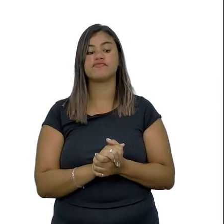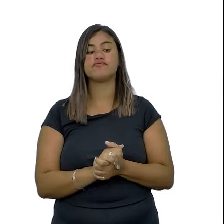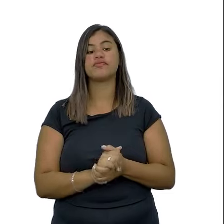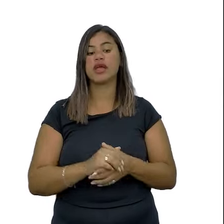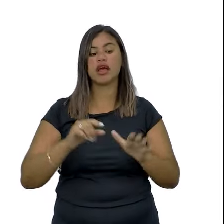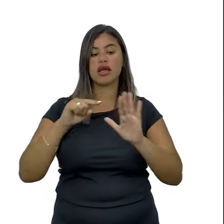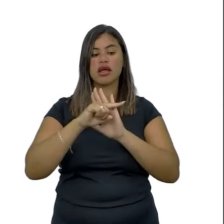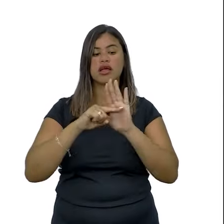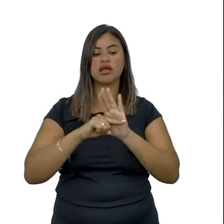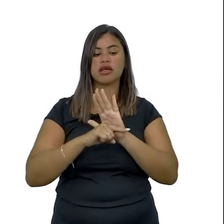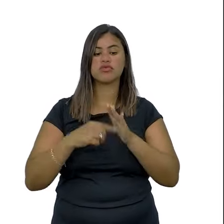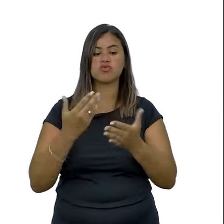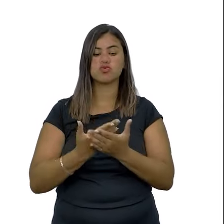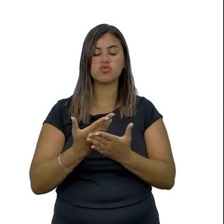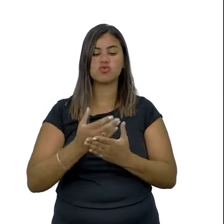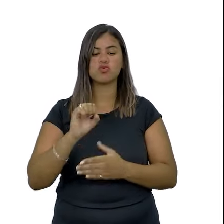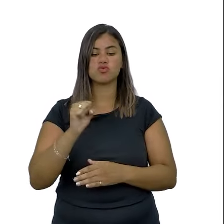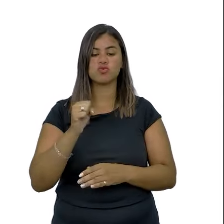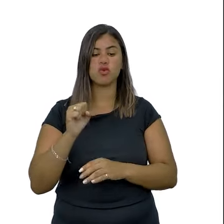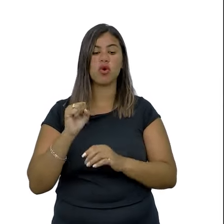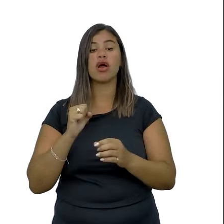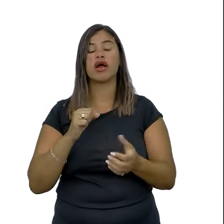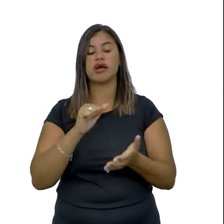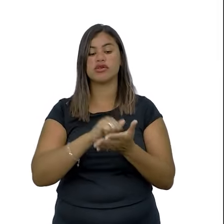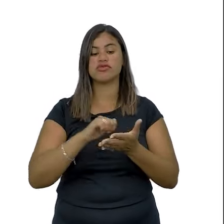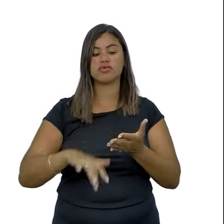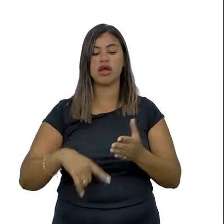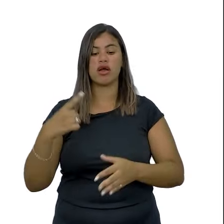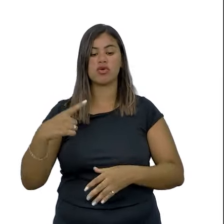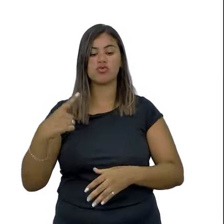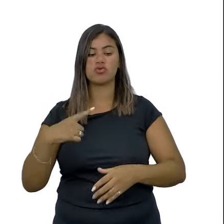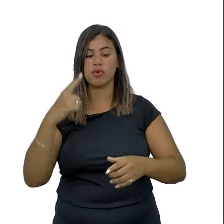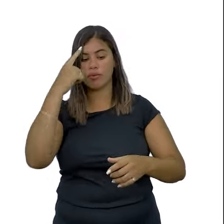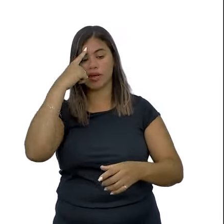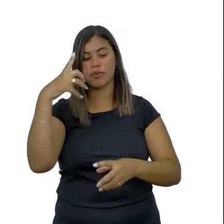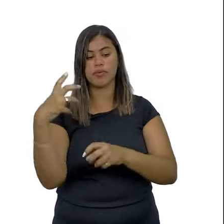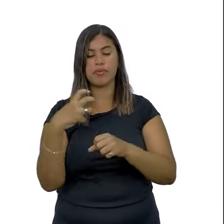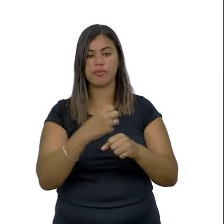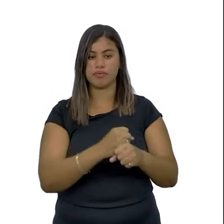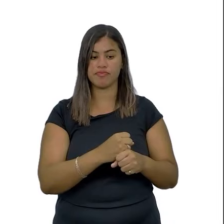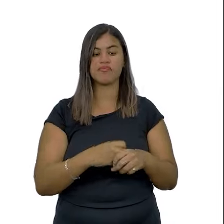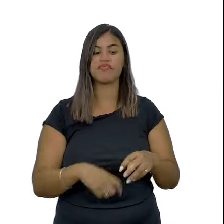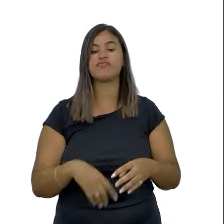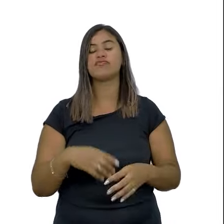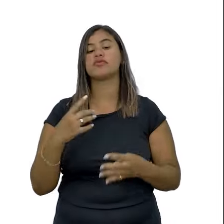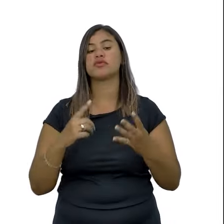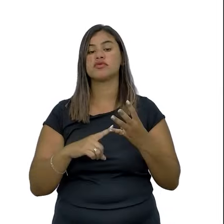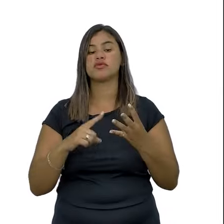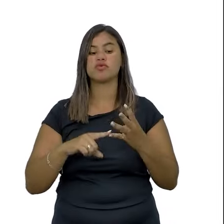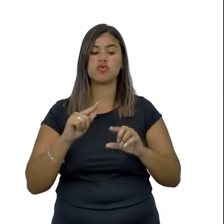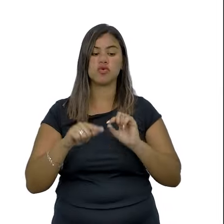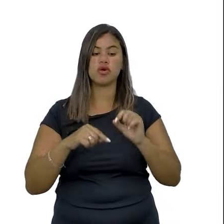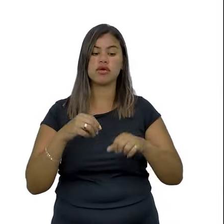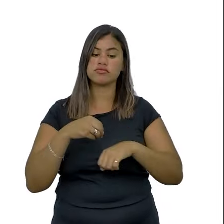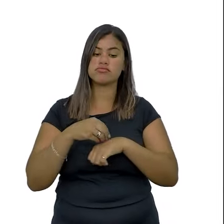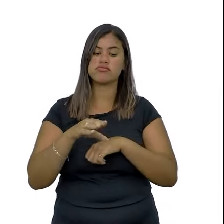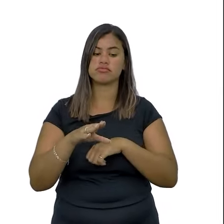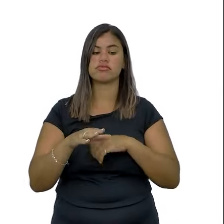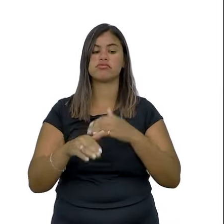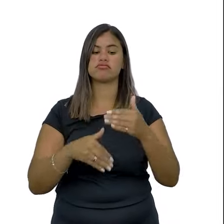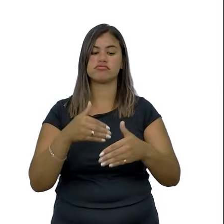sequência didática 1 e a sua relação com o pensamento aritmético. Apresentamos uma sugestão para